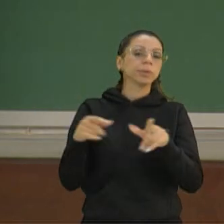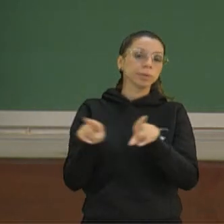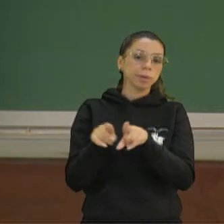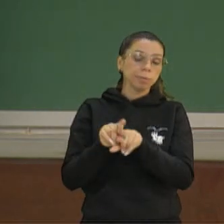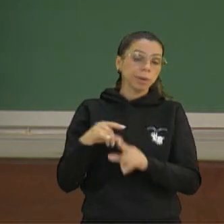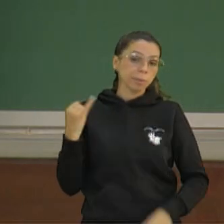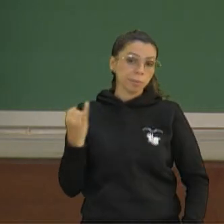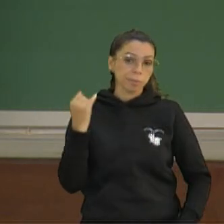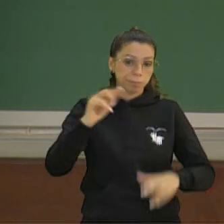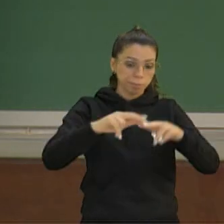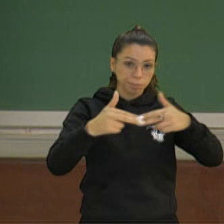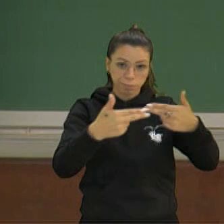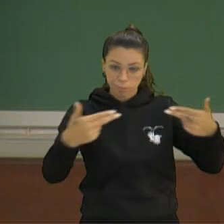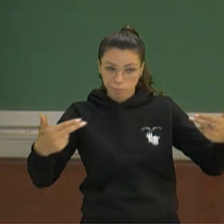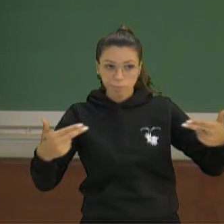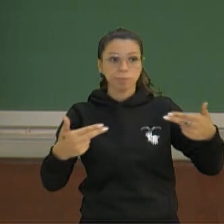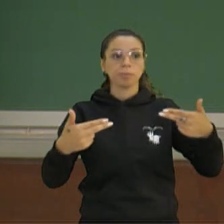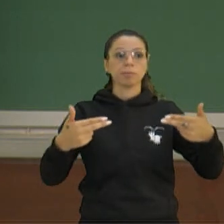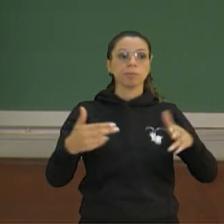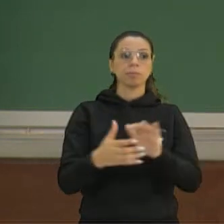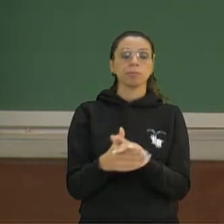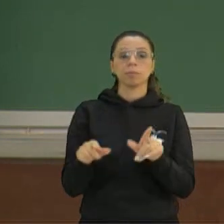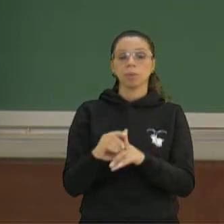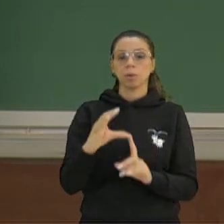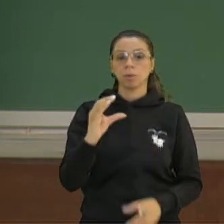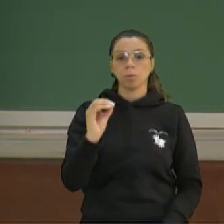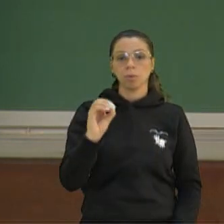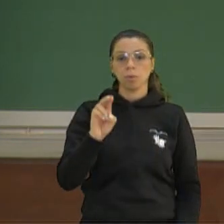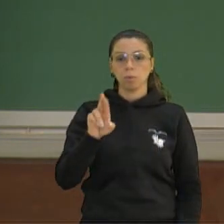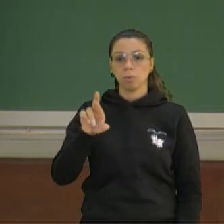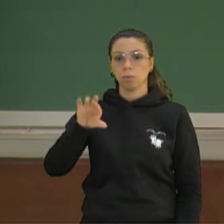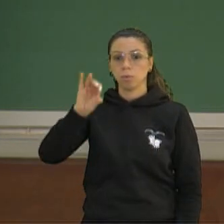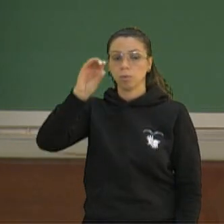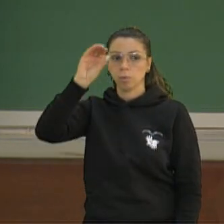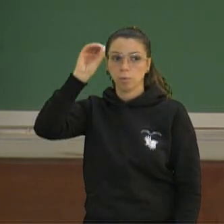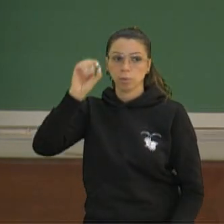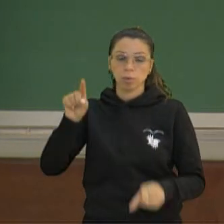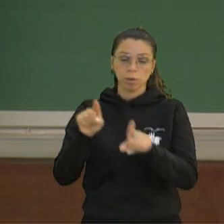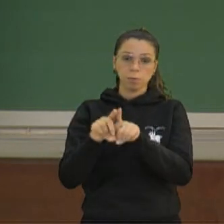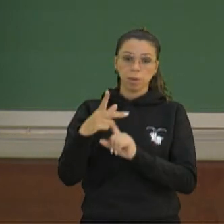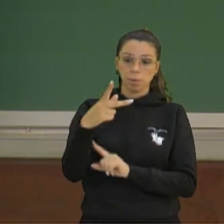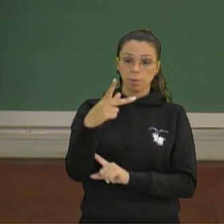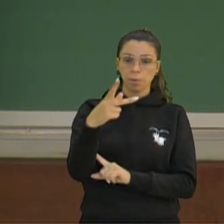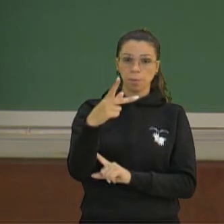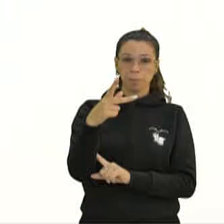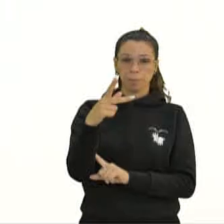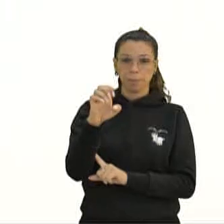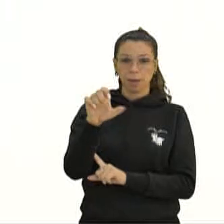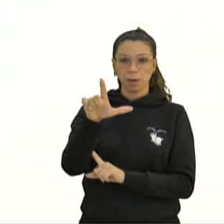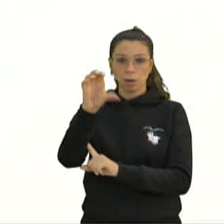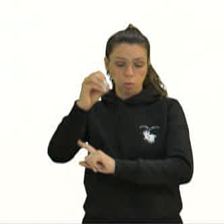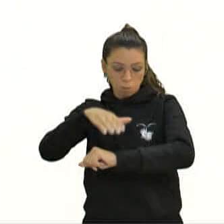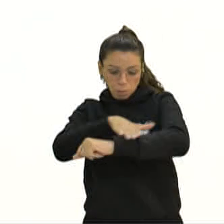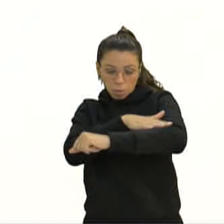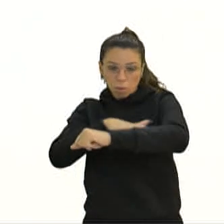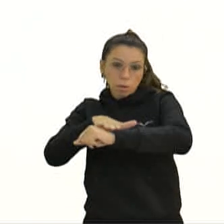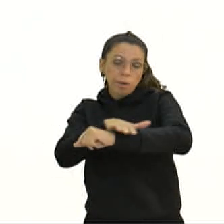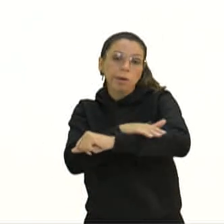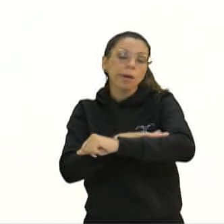obtenção de matérias-primas, como o couro e o pelo. Esses produtos eles são utilizados na fabricação de